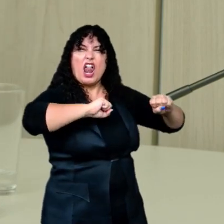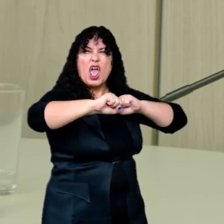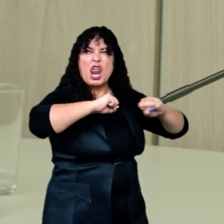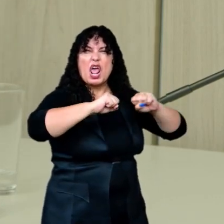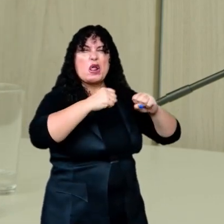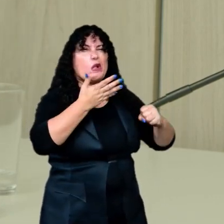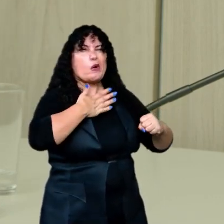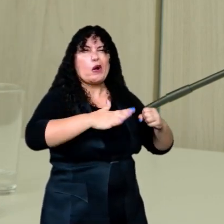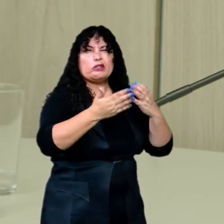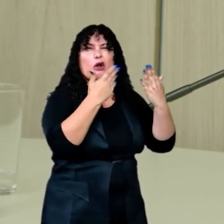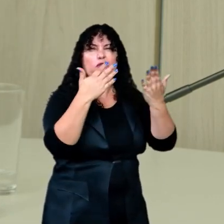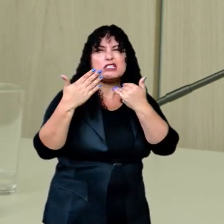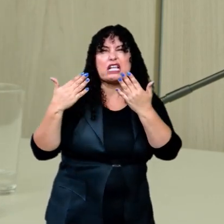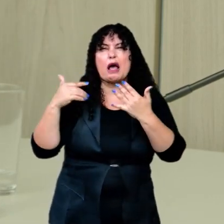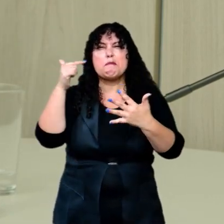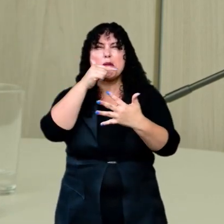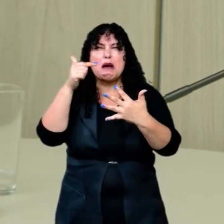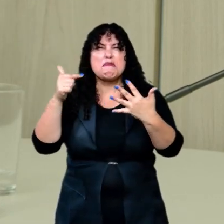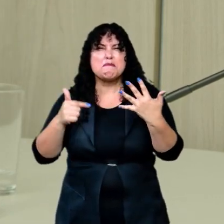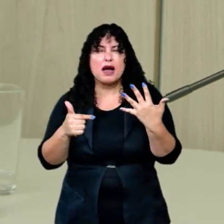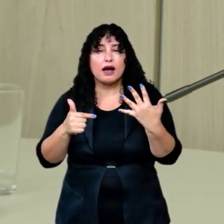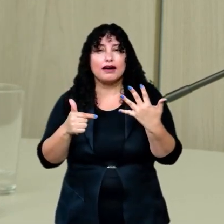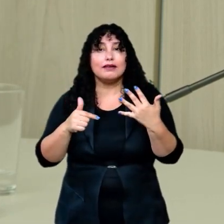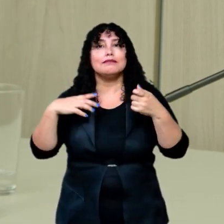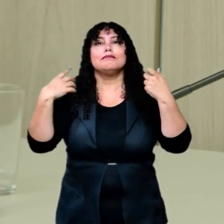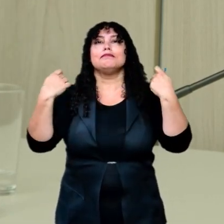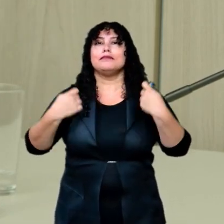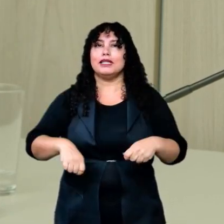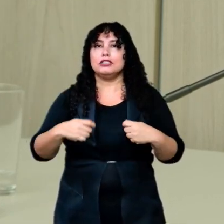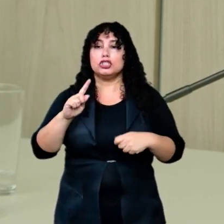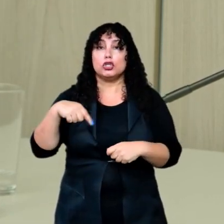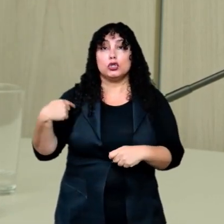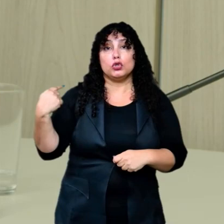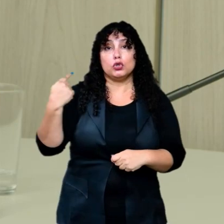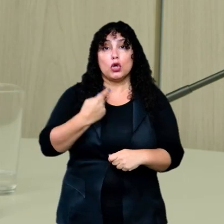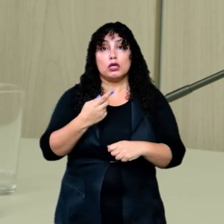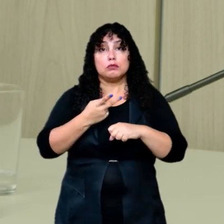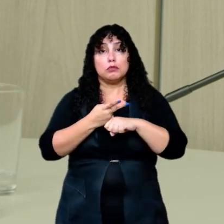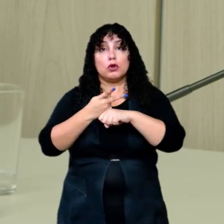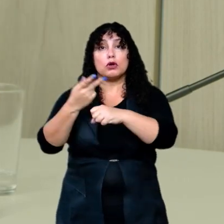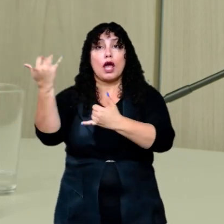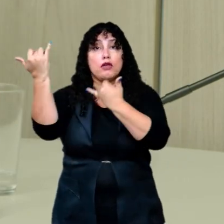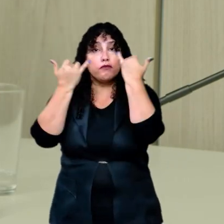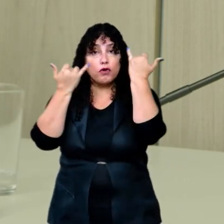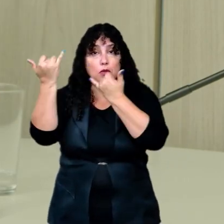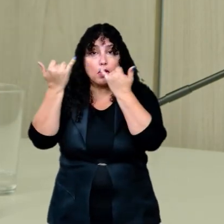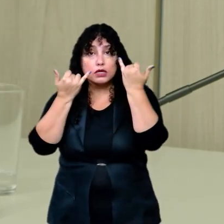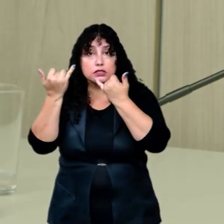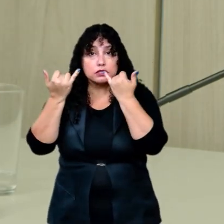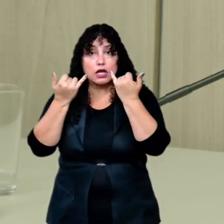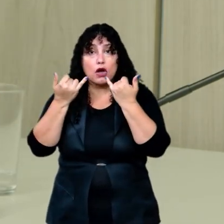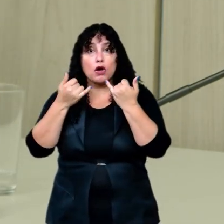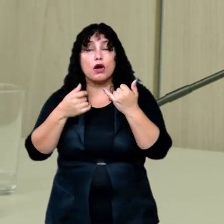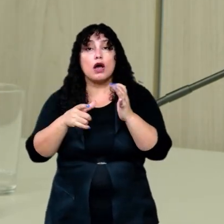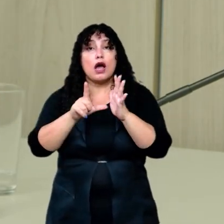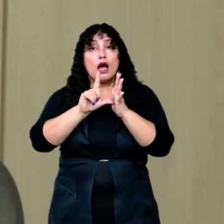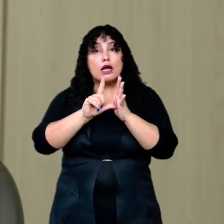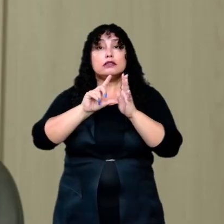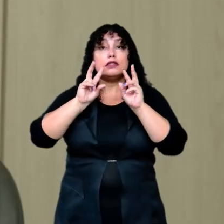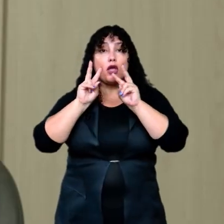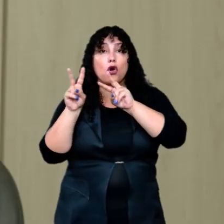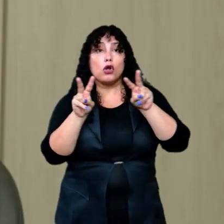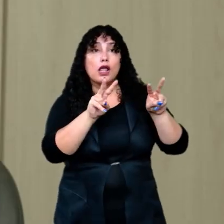de conversar, não gosta disso, não gosta daquilo. Isso. Talvez precise a gente buscar mais informação antes. Ter esse olhar